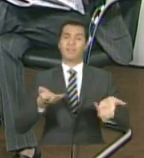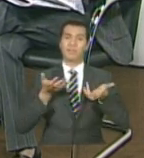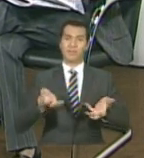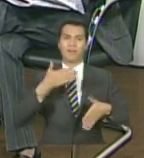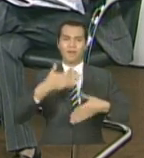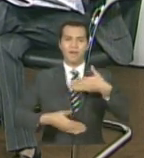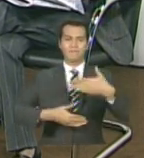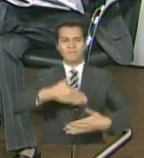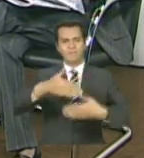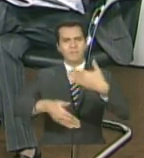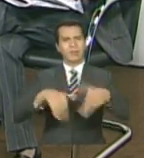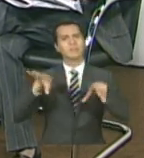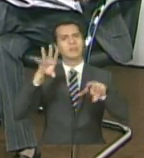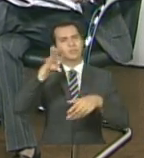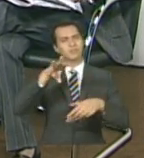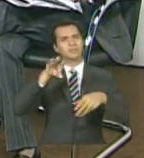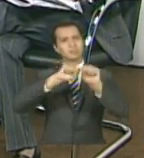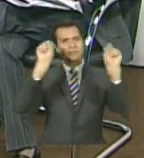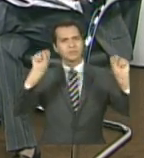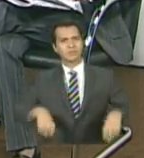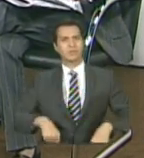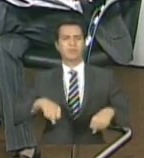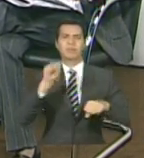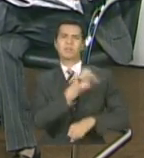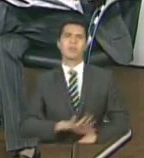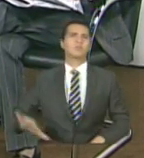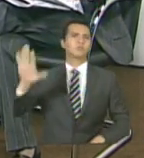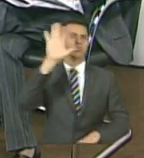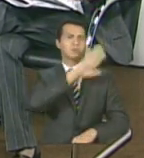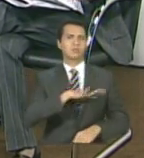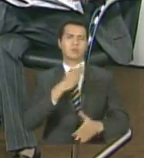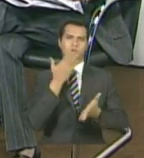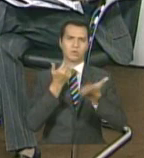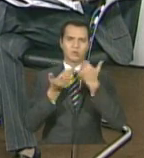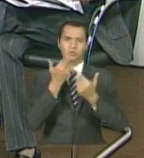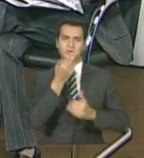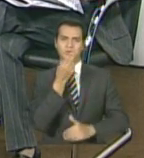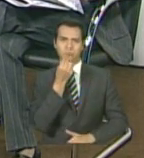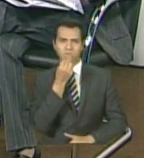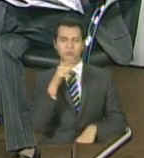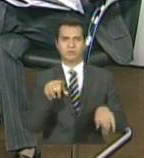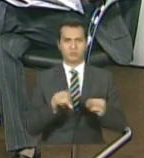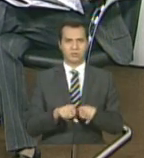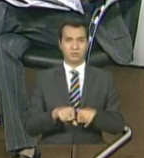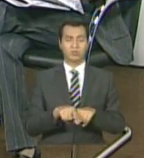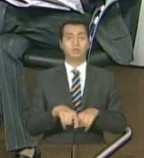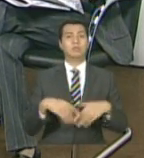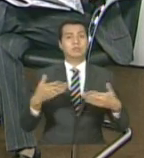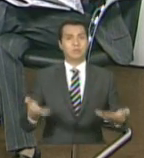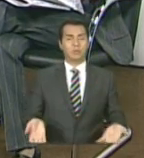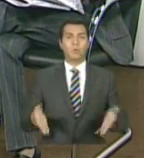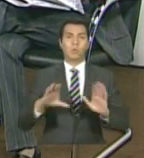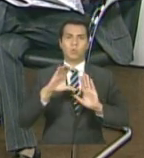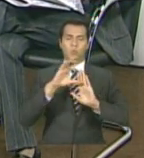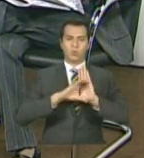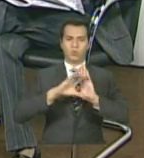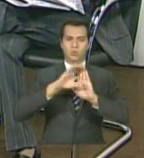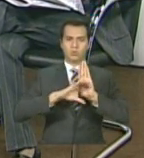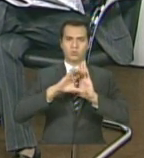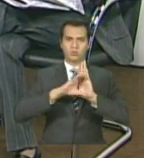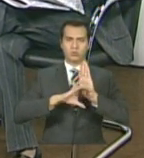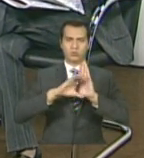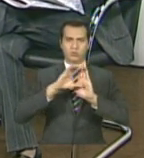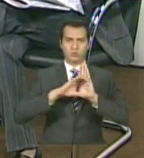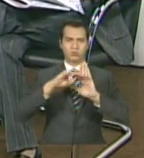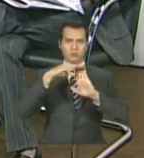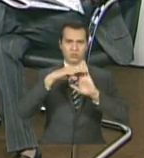do Sistema Nacional de Segurança Alimentar e Nutricional. Esses são, então, os conteúdos que nos levam à 4ª